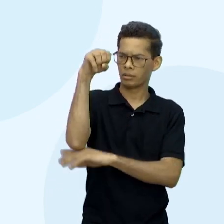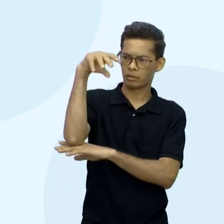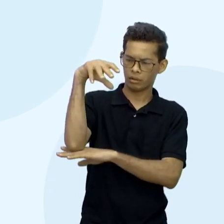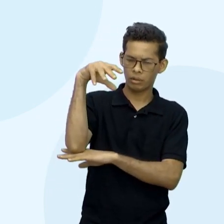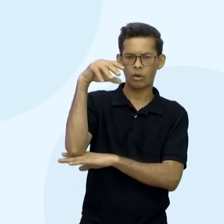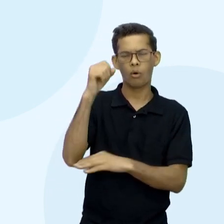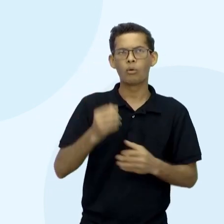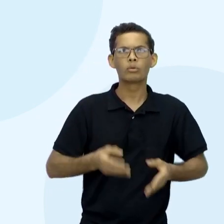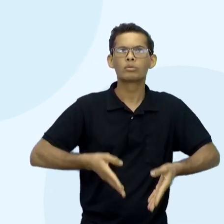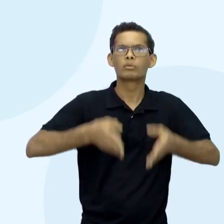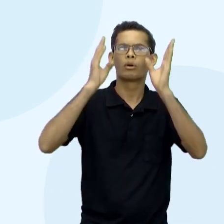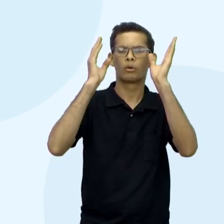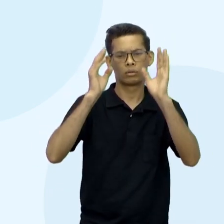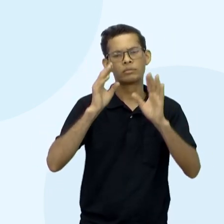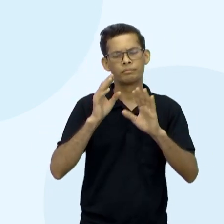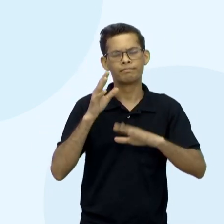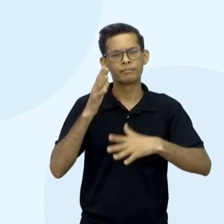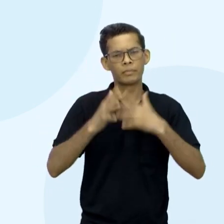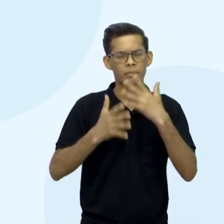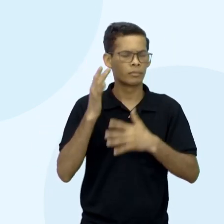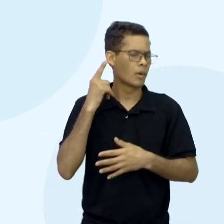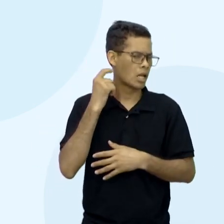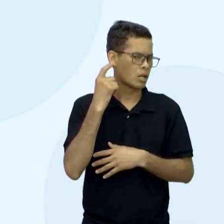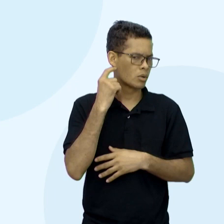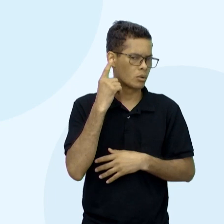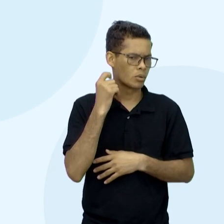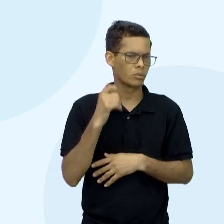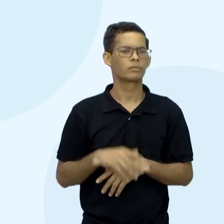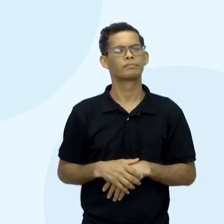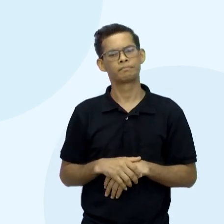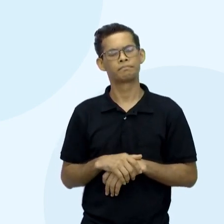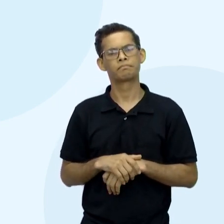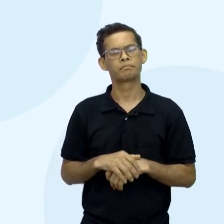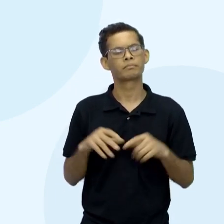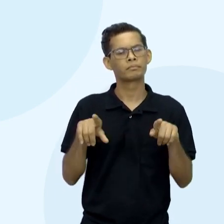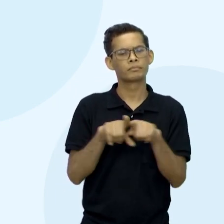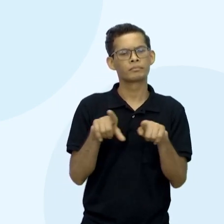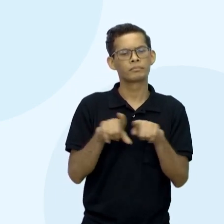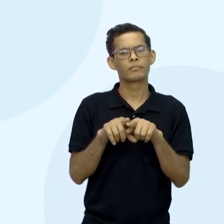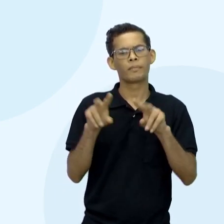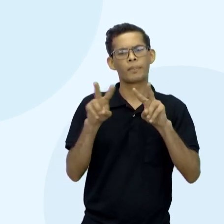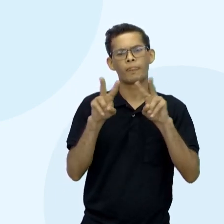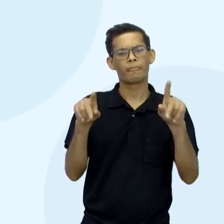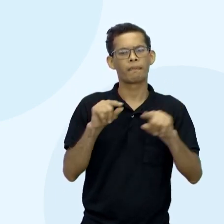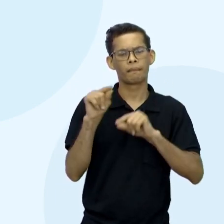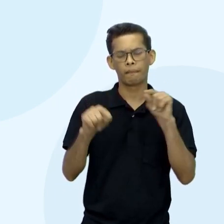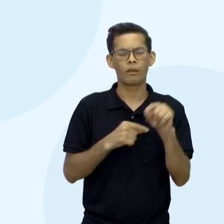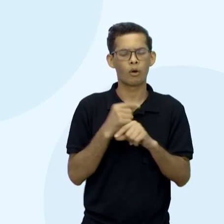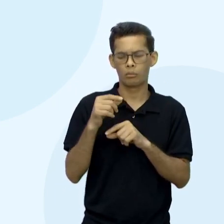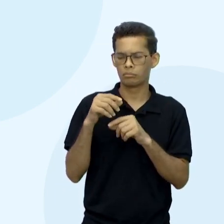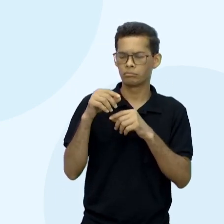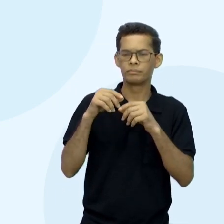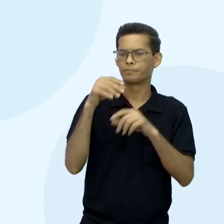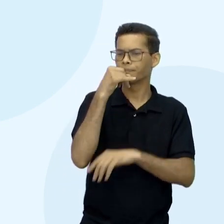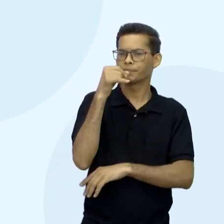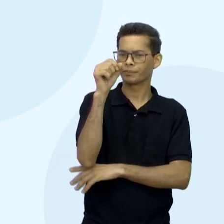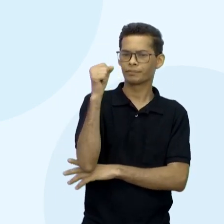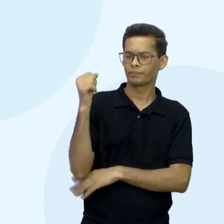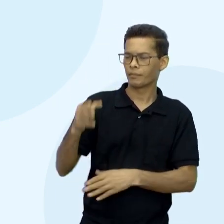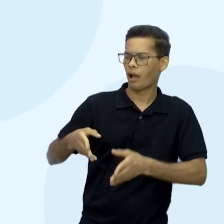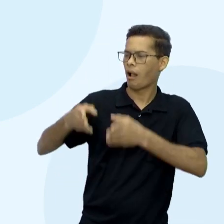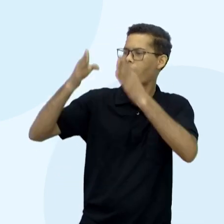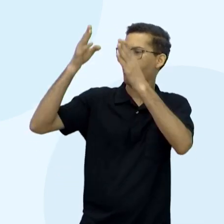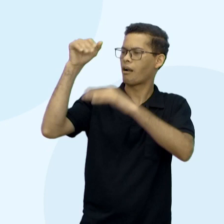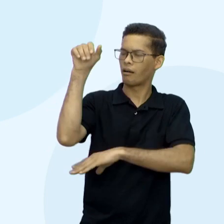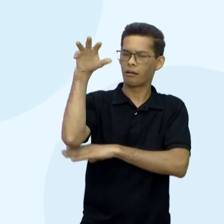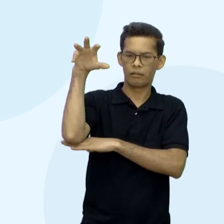provocam ruídos, tá? No caso, transmissão de sinais eletromagnéticos, estações de rádio,